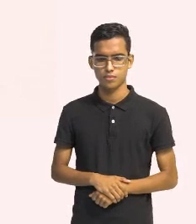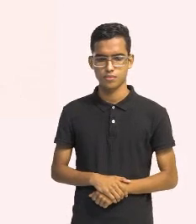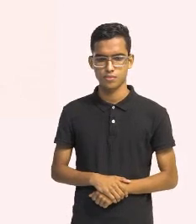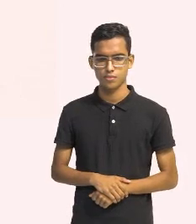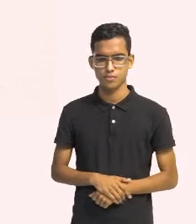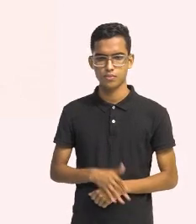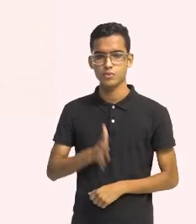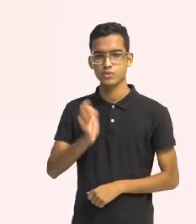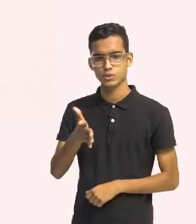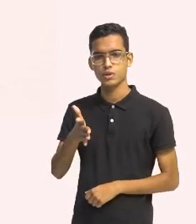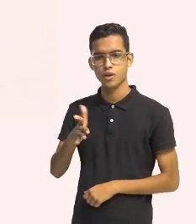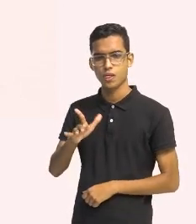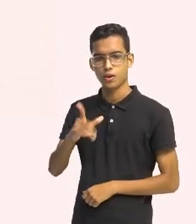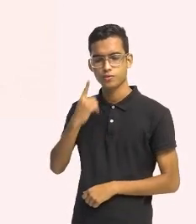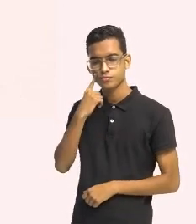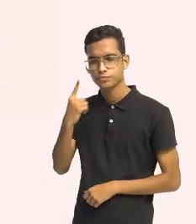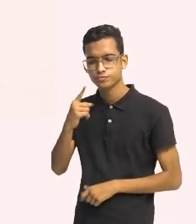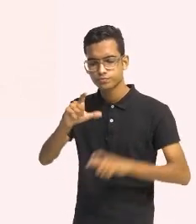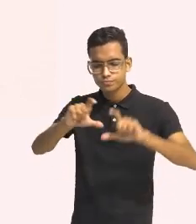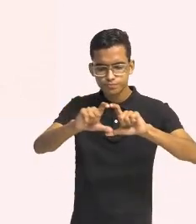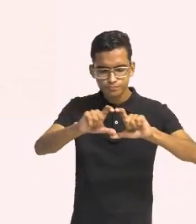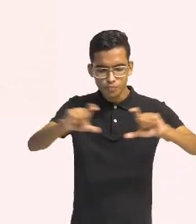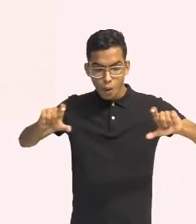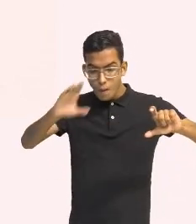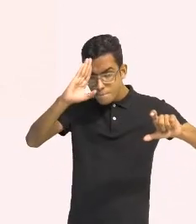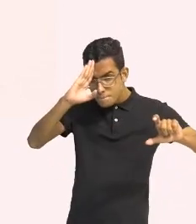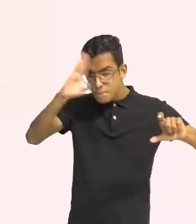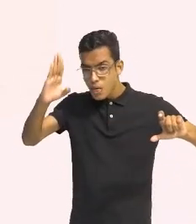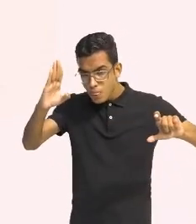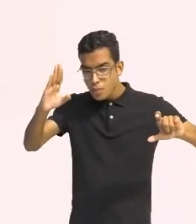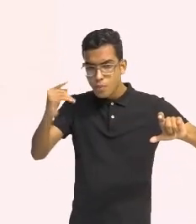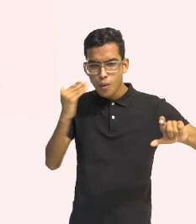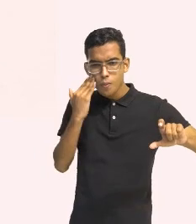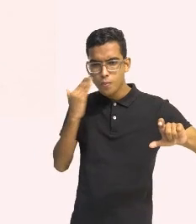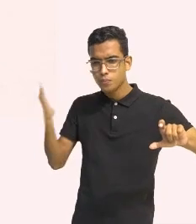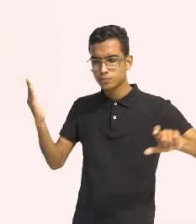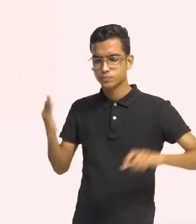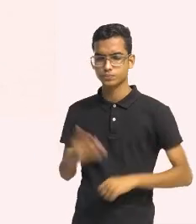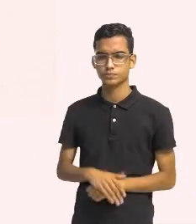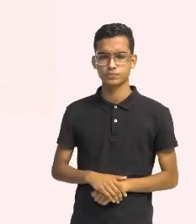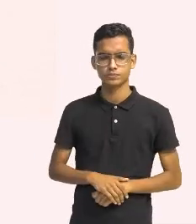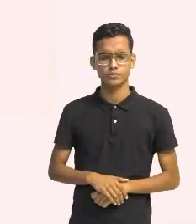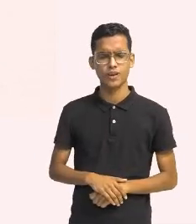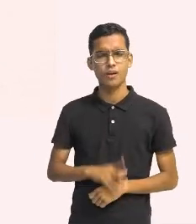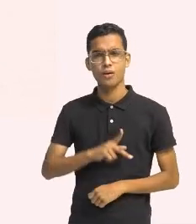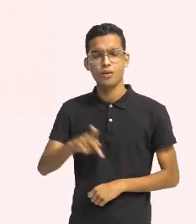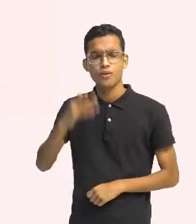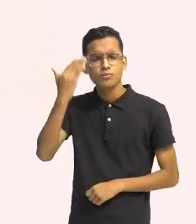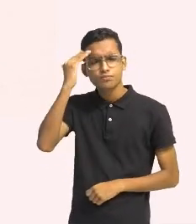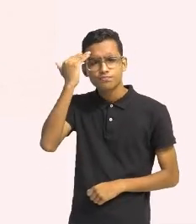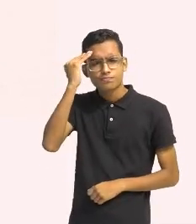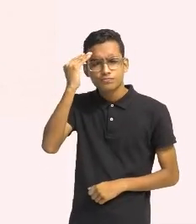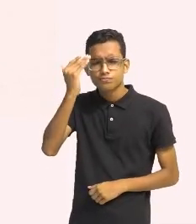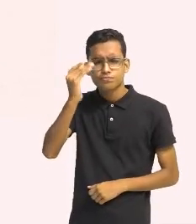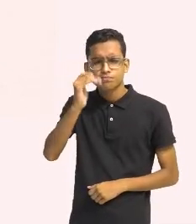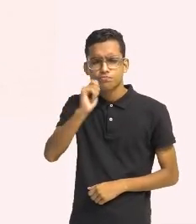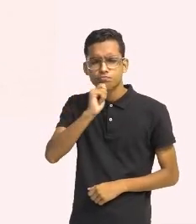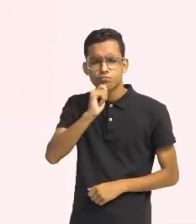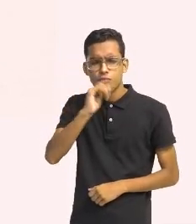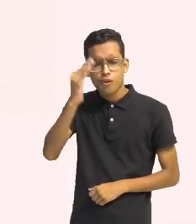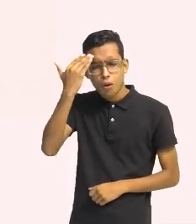cadeia principal, que é essa. Tá? Olha só. Sora, mas não entendi aqui. Gente, ó, se